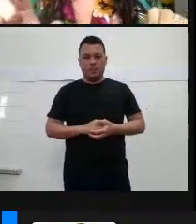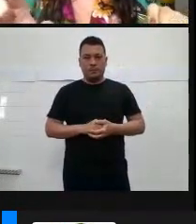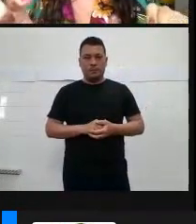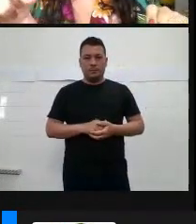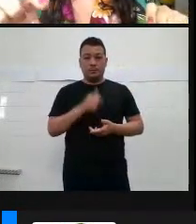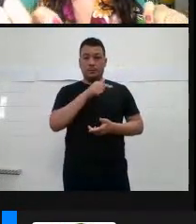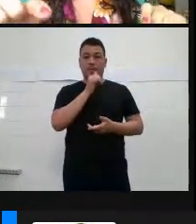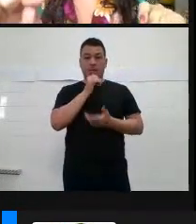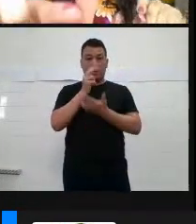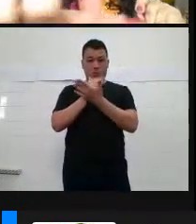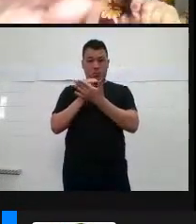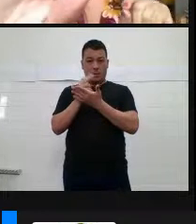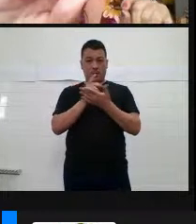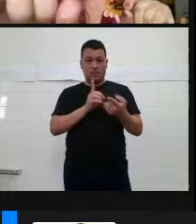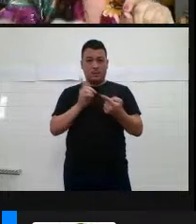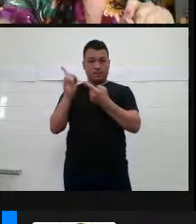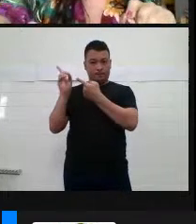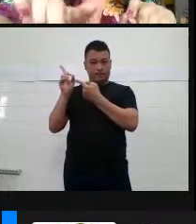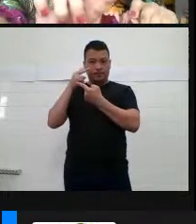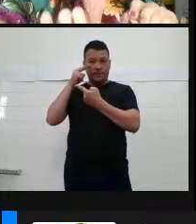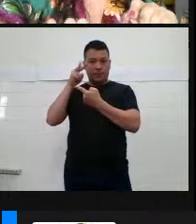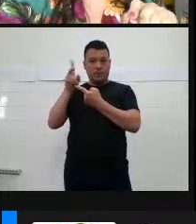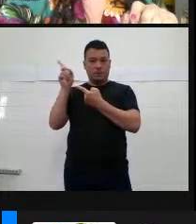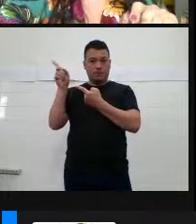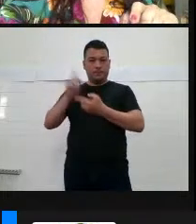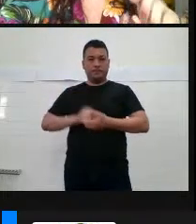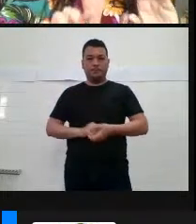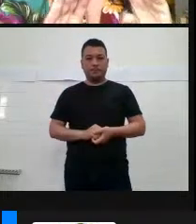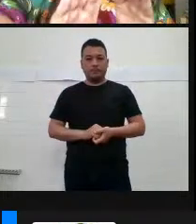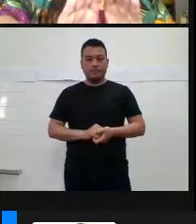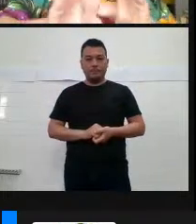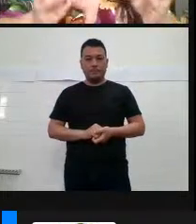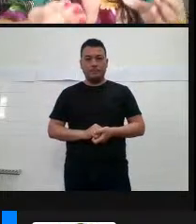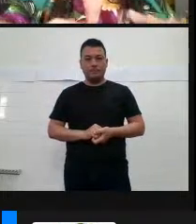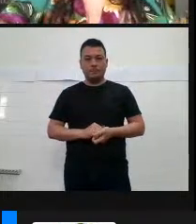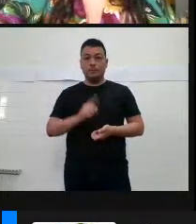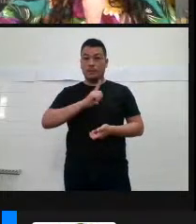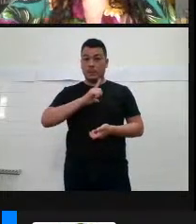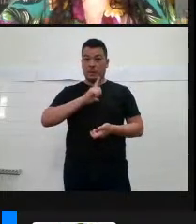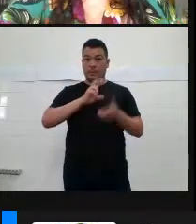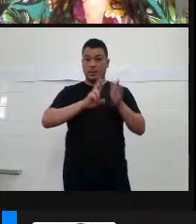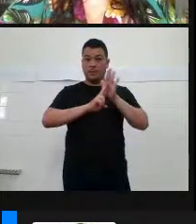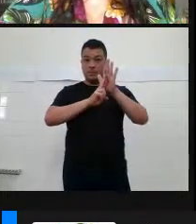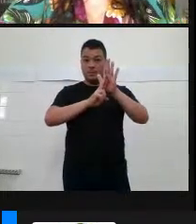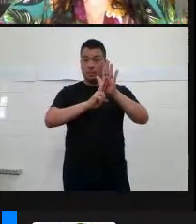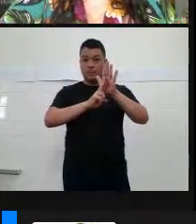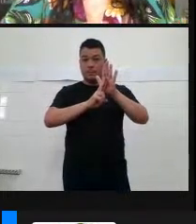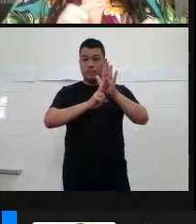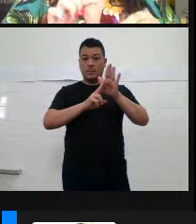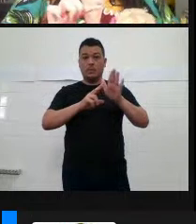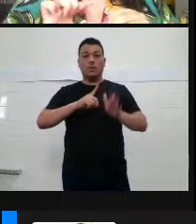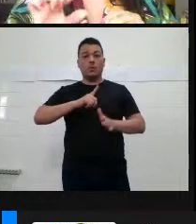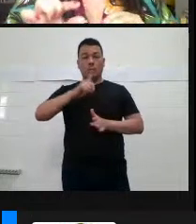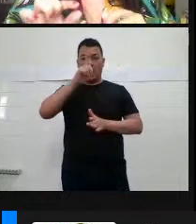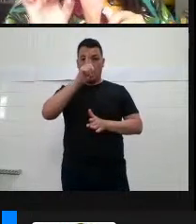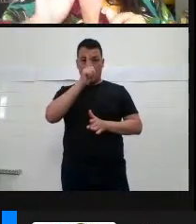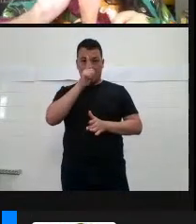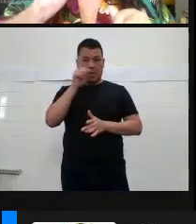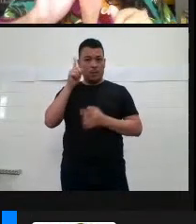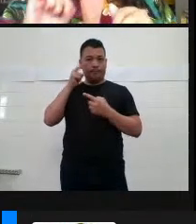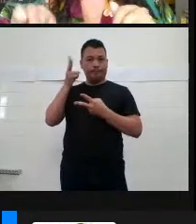pode observar que você vai ter, né, a representação do órgão masculino, e veja que